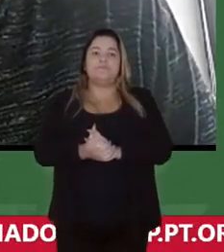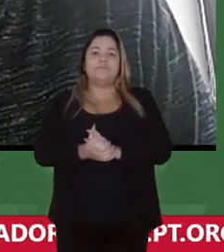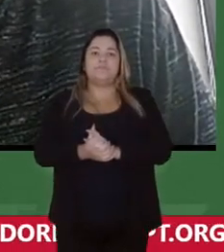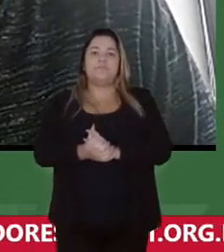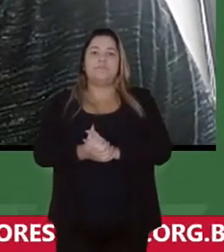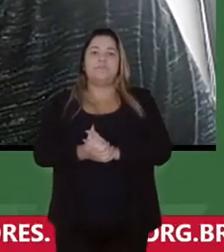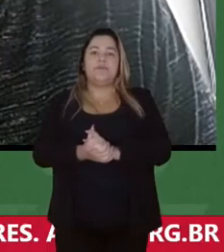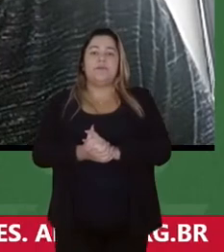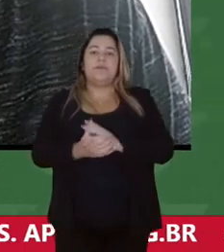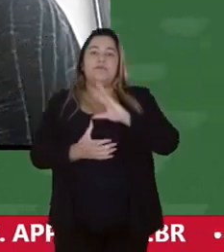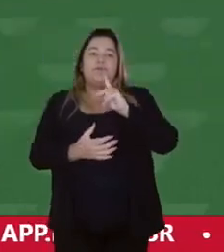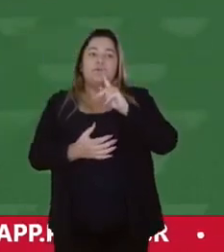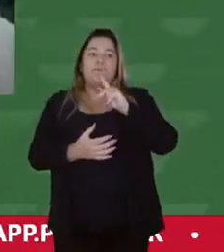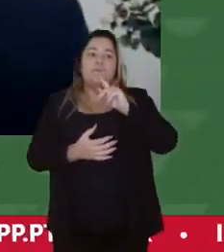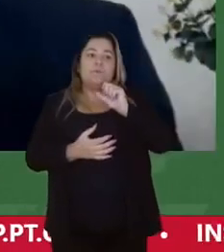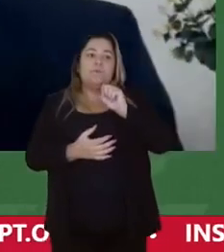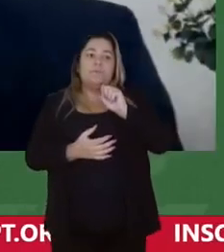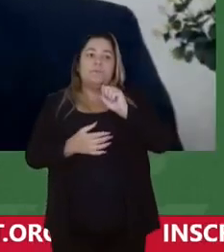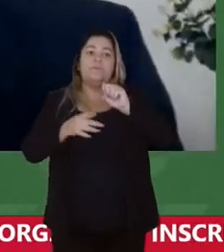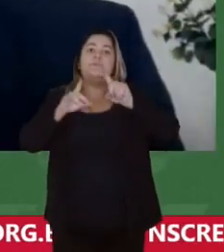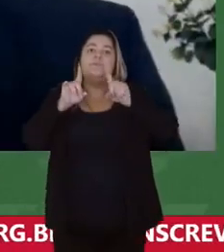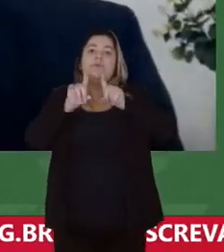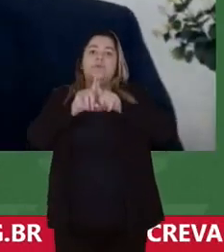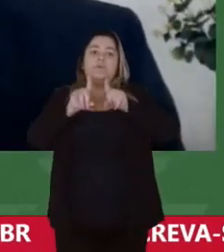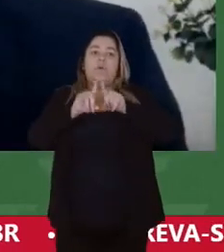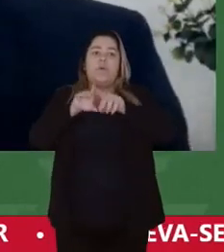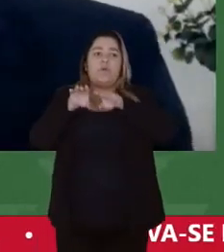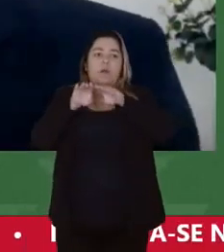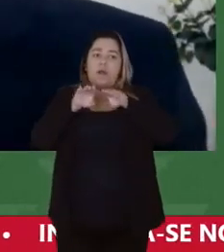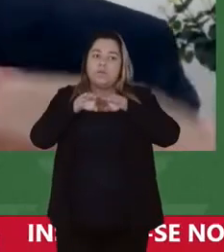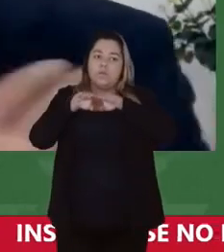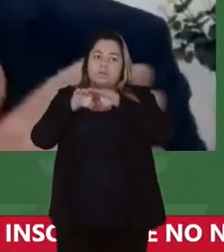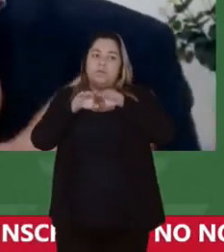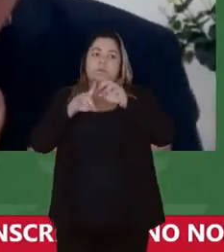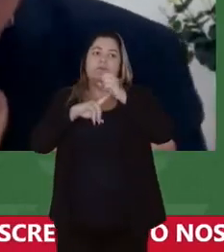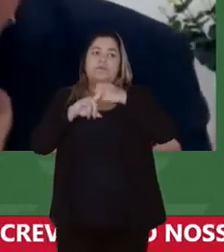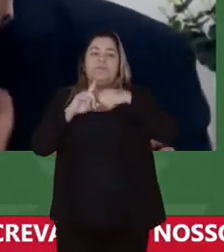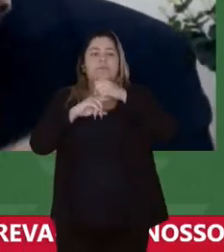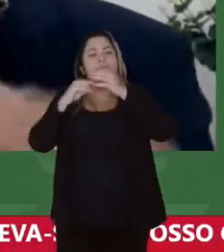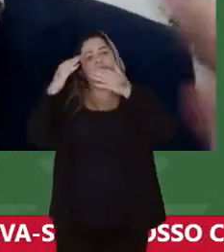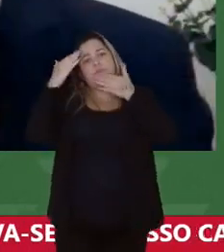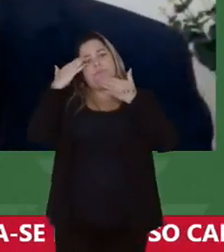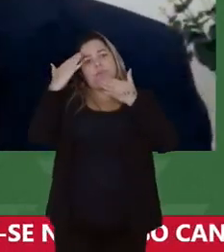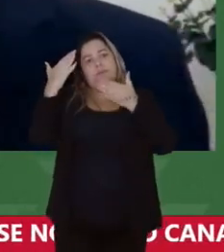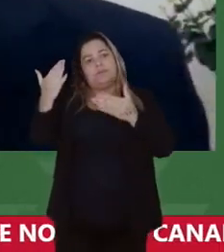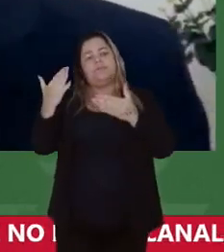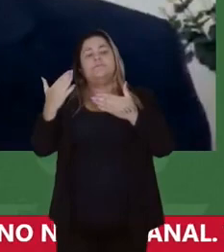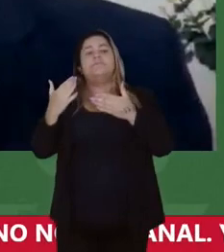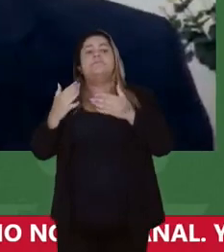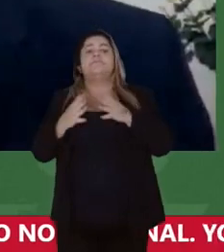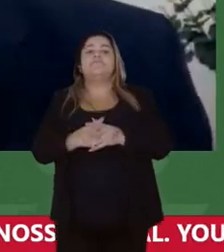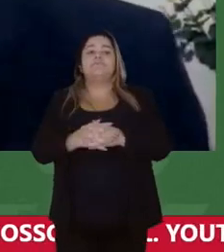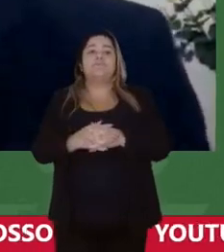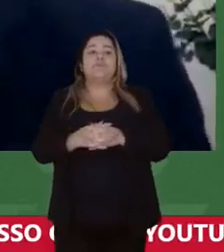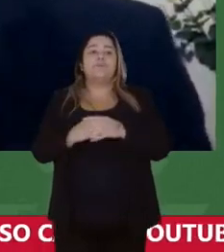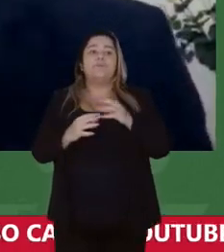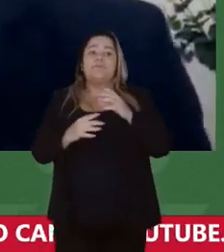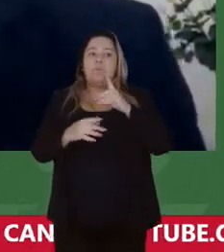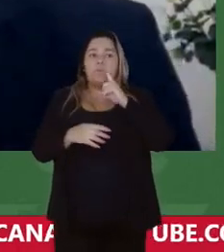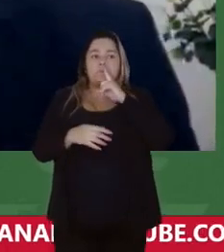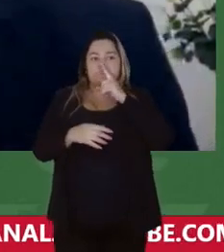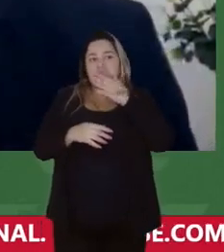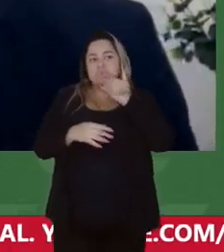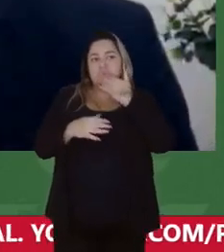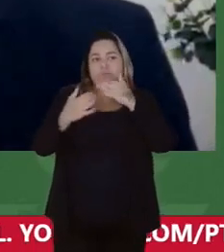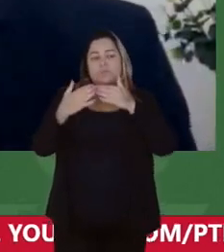Marcos Chagas, ex-ministro da Promoção e Igualdade Racial, meu muito obrigado. Quero dizer que o seu comando já foi dado.